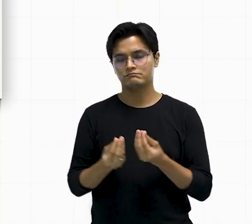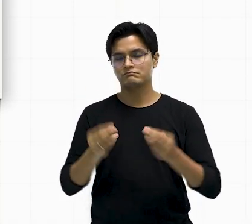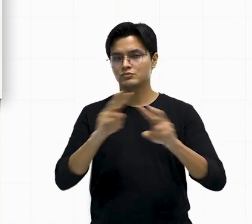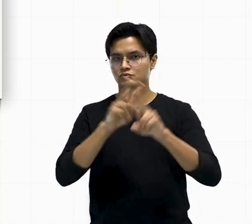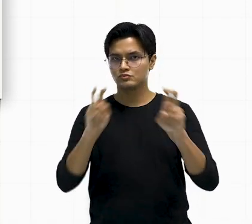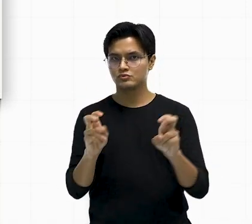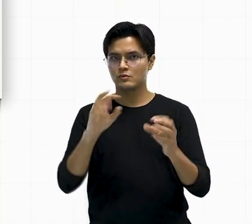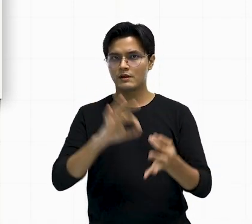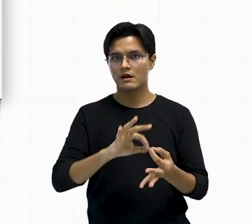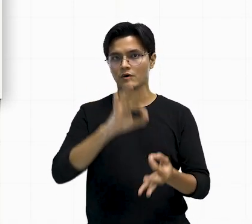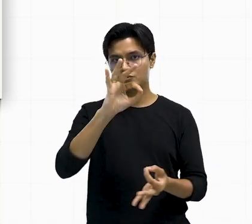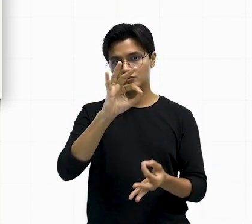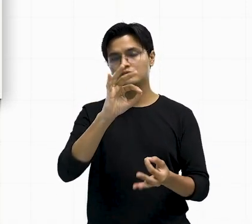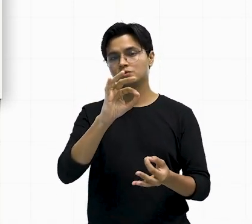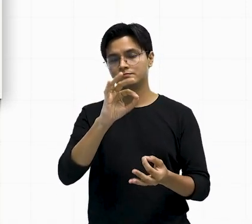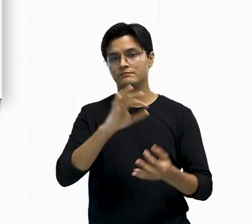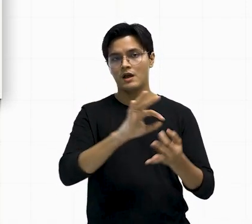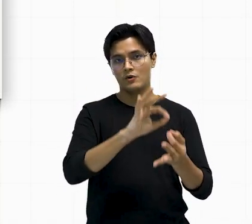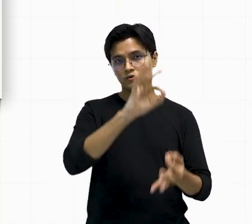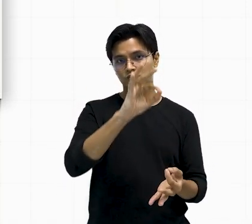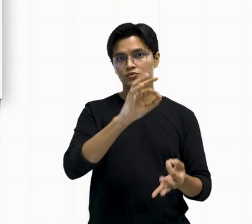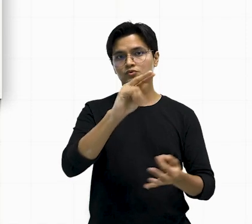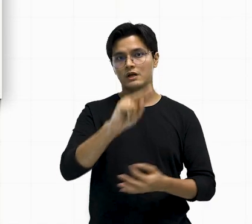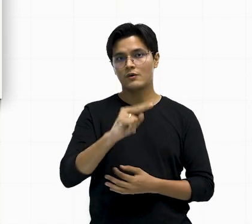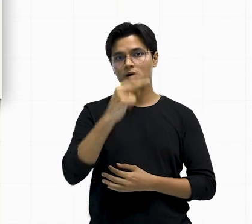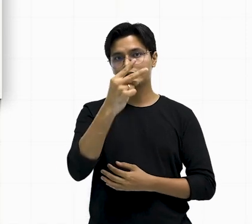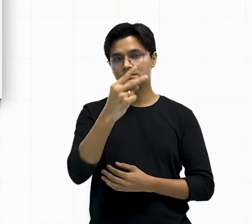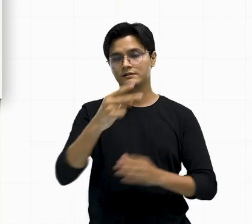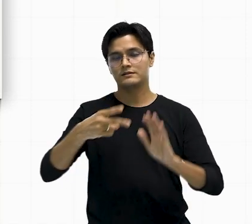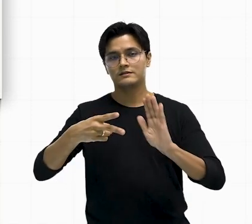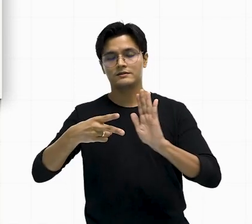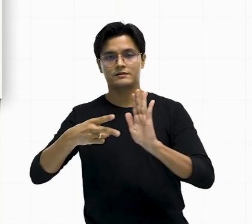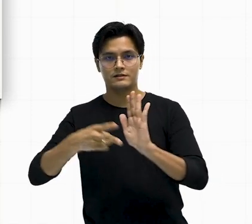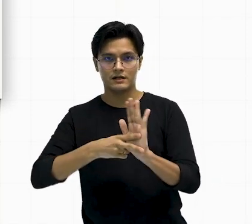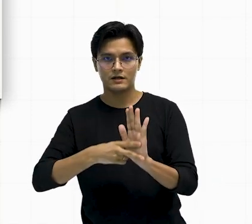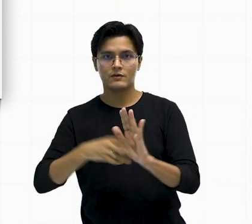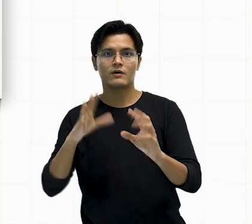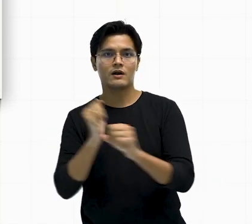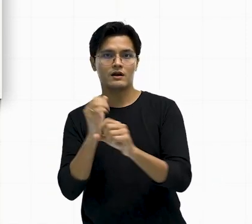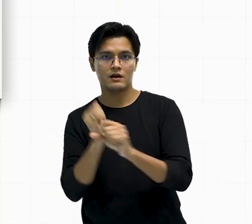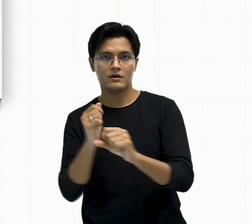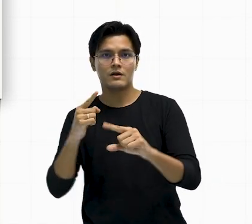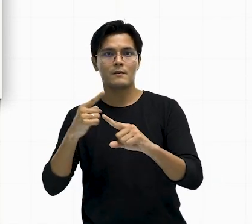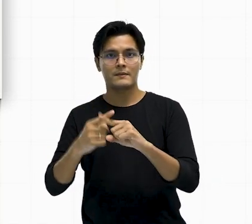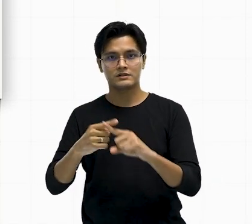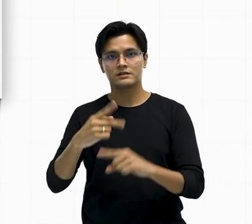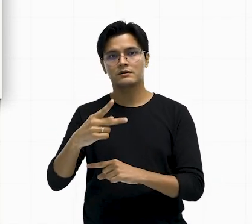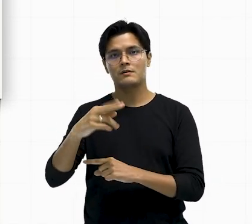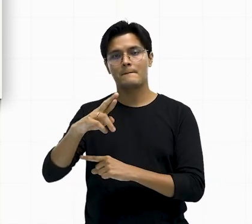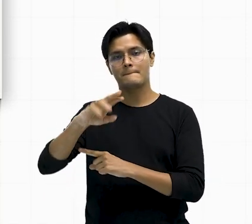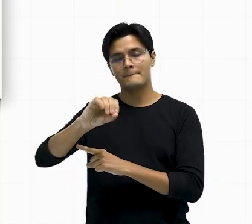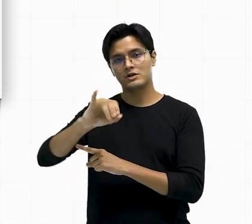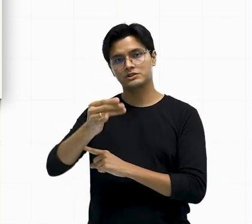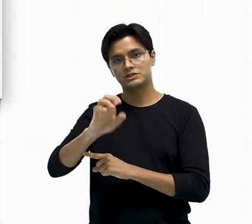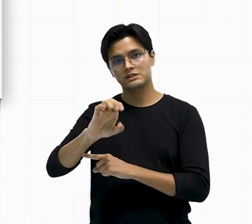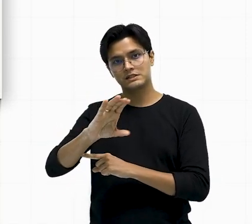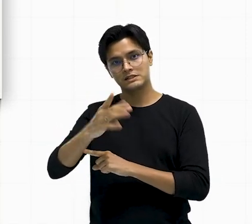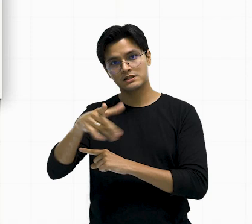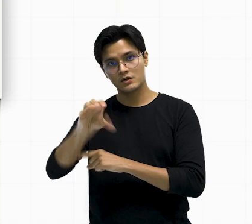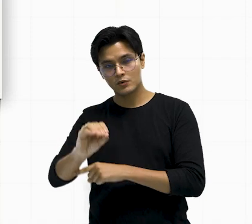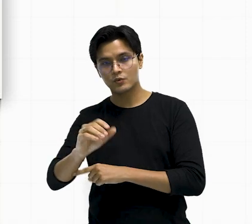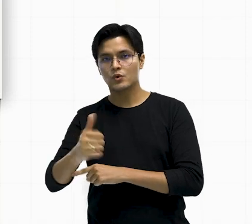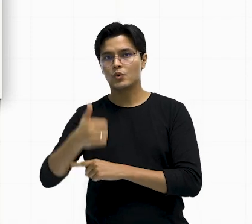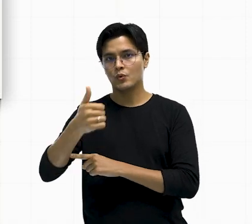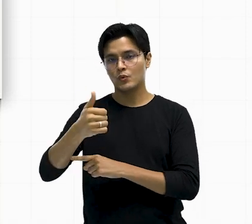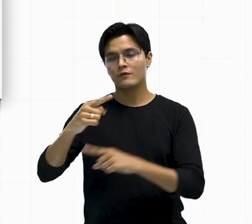altura, que a altura elevada ao quadrado é igual ao produto das suas projeções, tá? A projeção